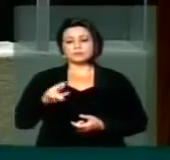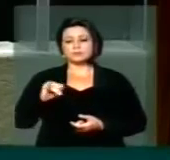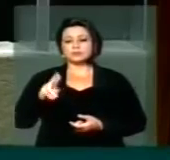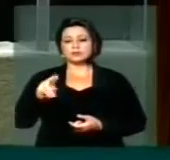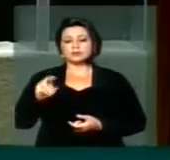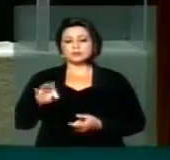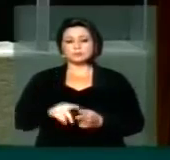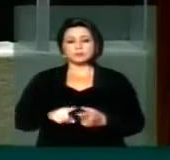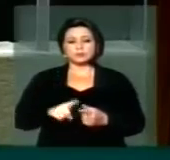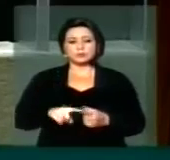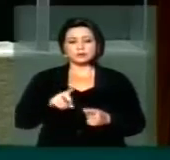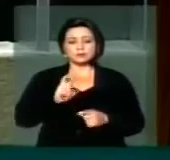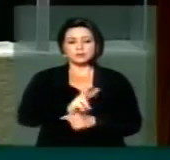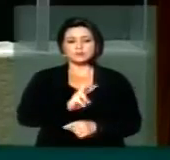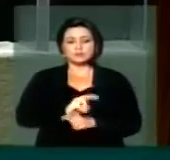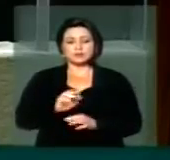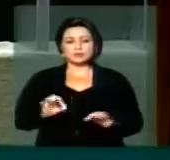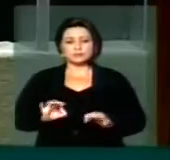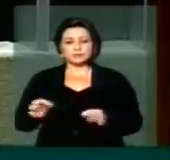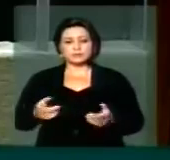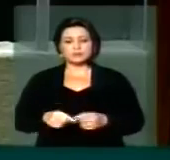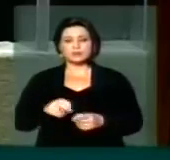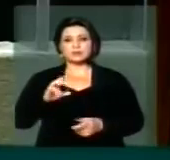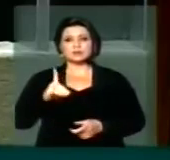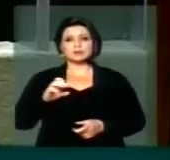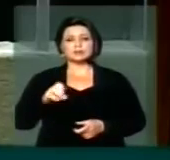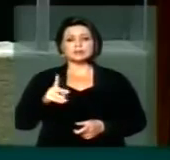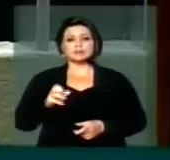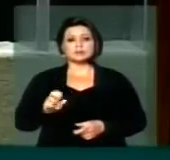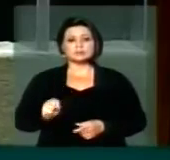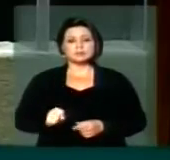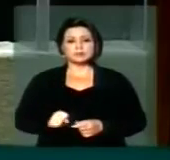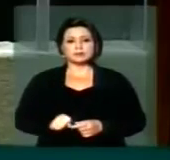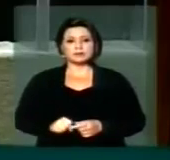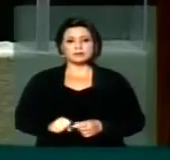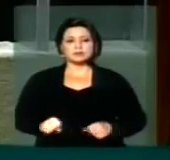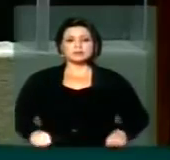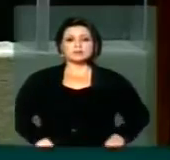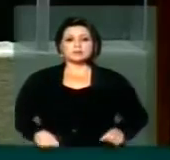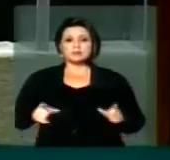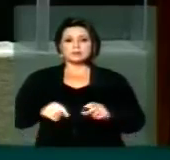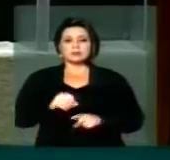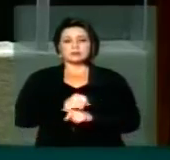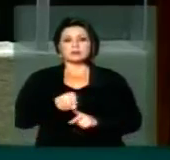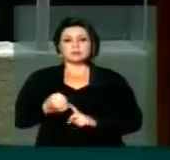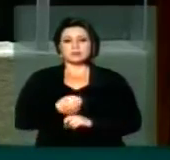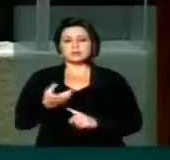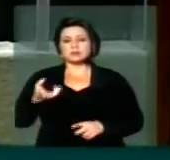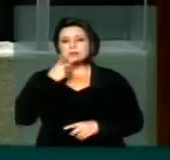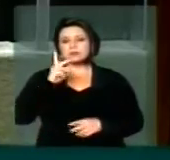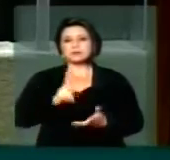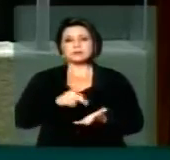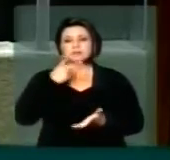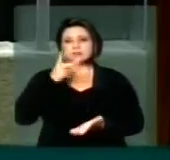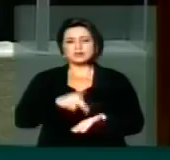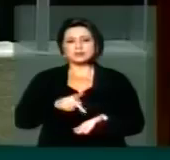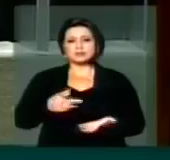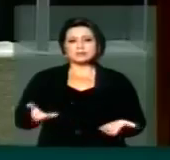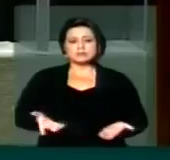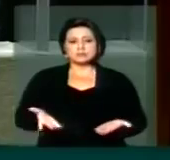Tributos e receitas de privatizações. E as despesas primárias? Os gastos sociais, que é isso que está se